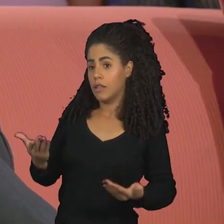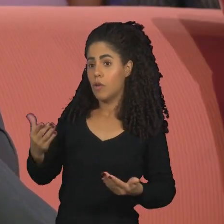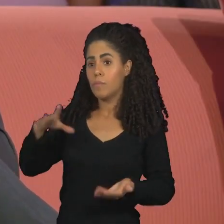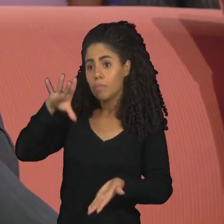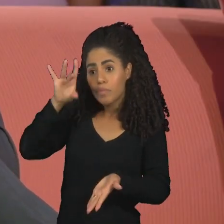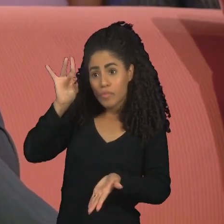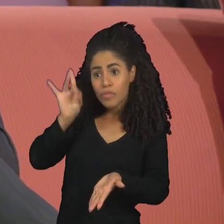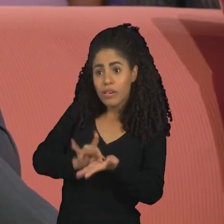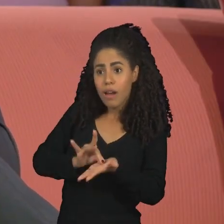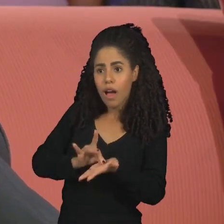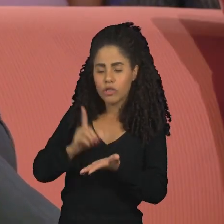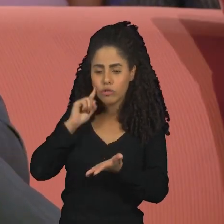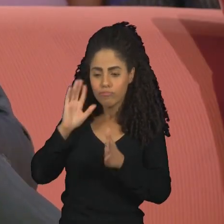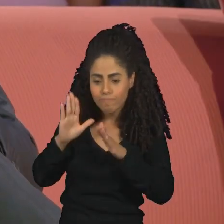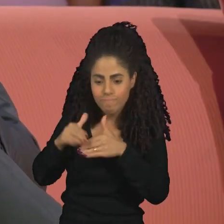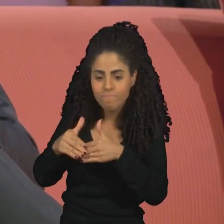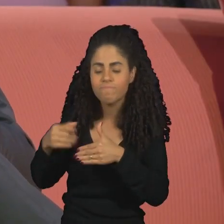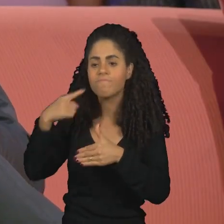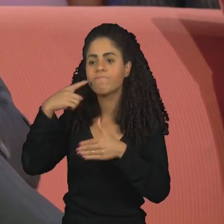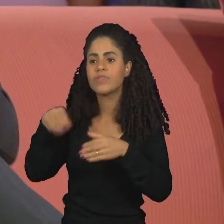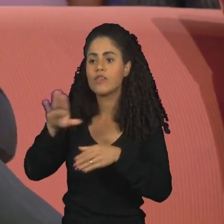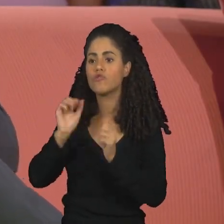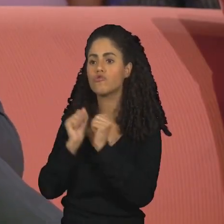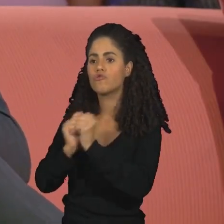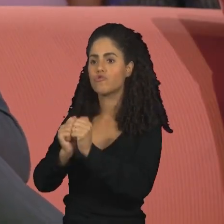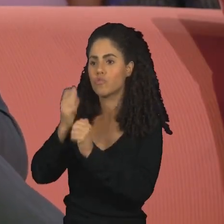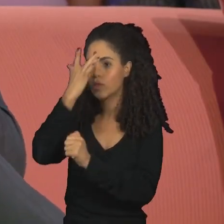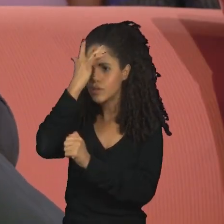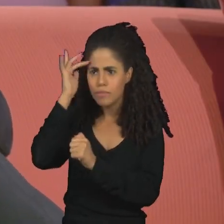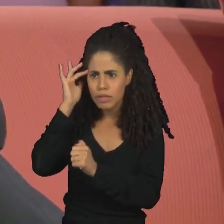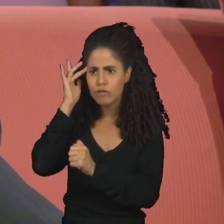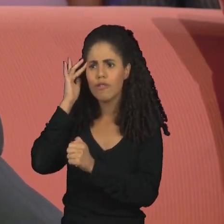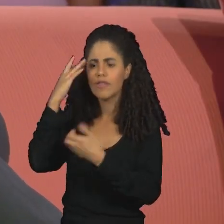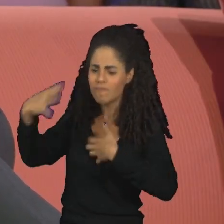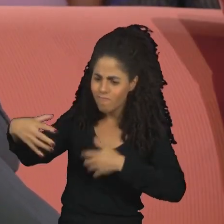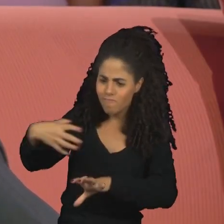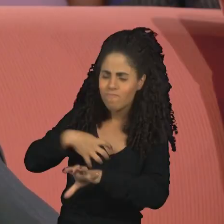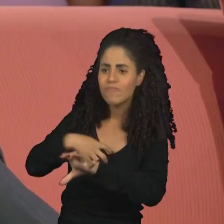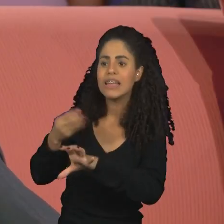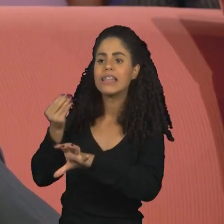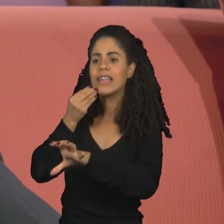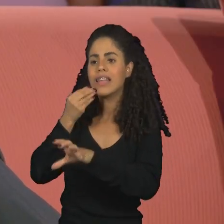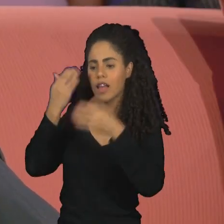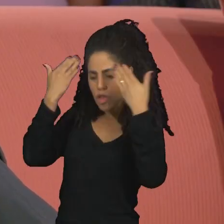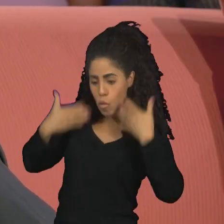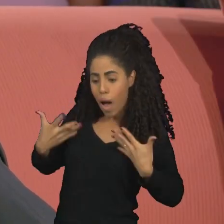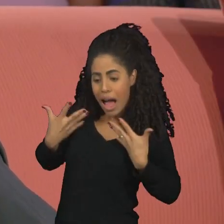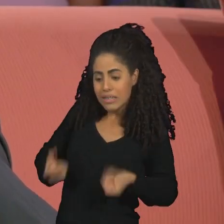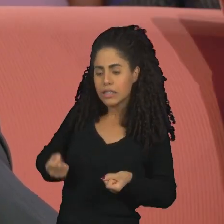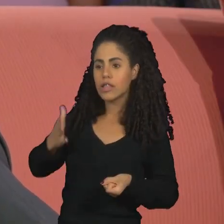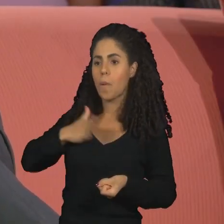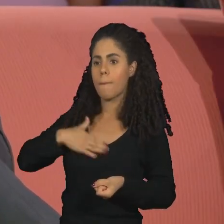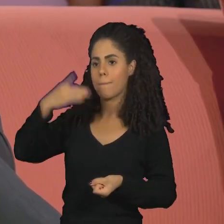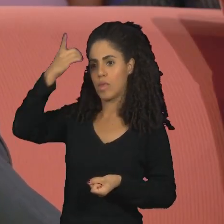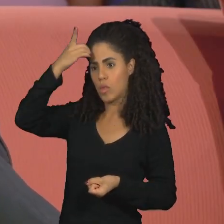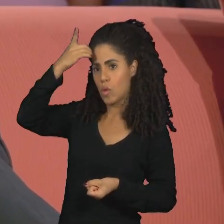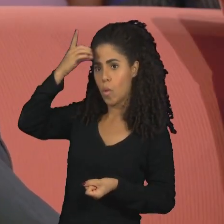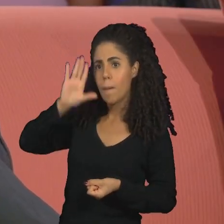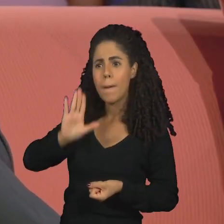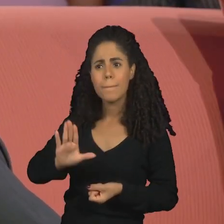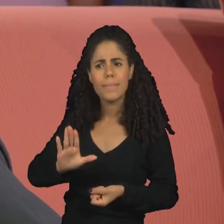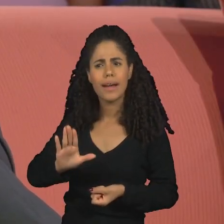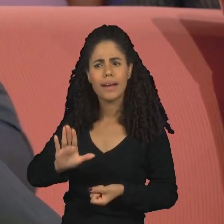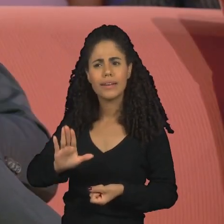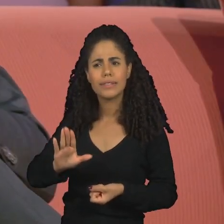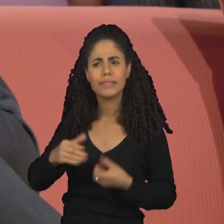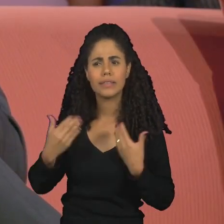a verdadeira humildade é você estar junto com os outros, assumir o seu lugar, o seu talento, né? Agora, ser reitor, eu não sei se é